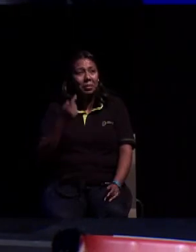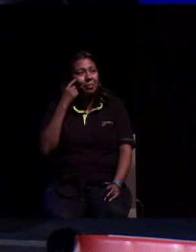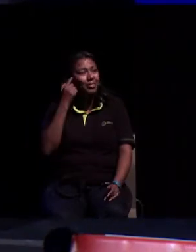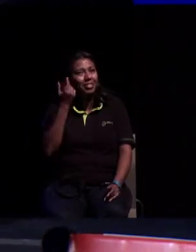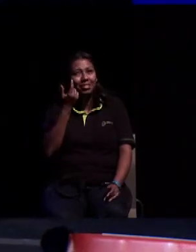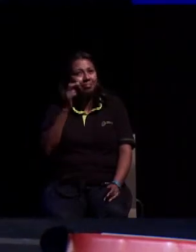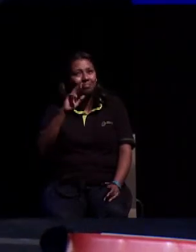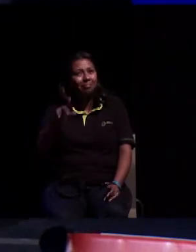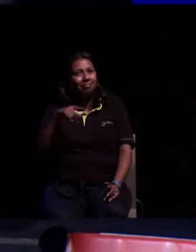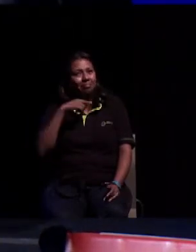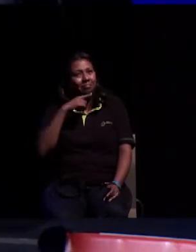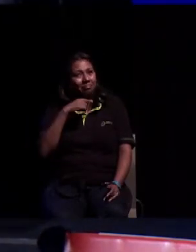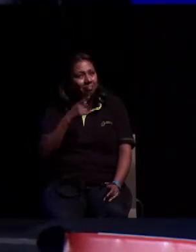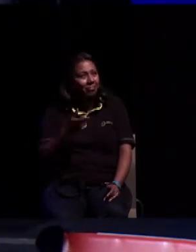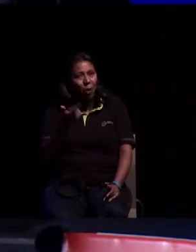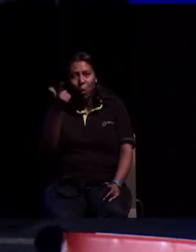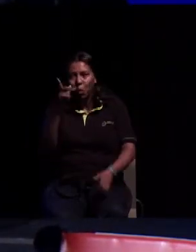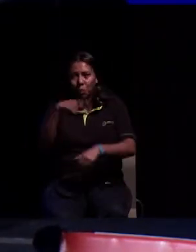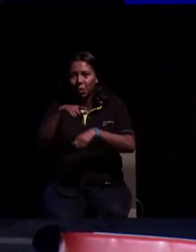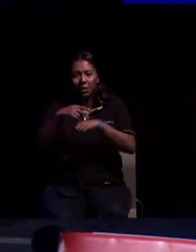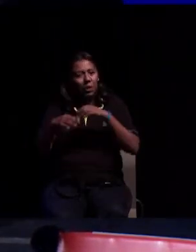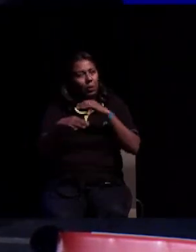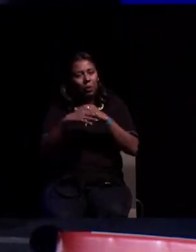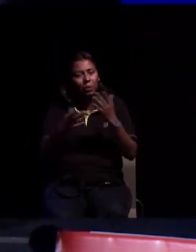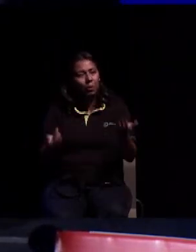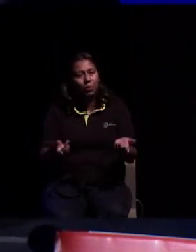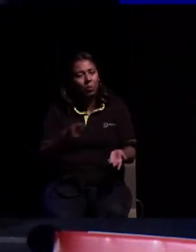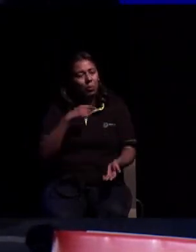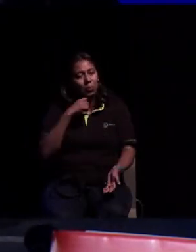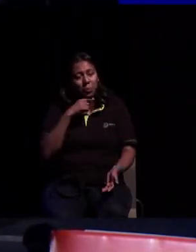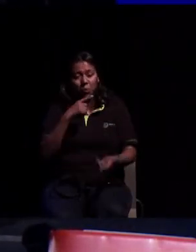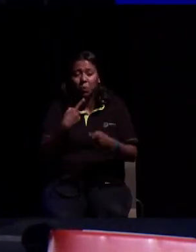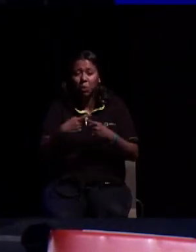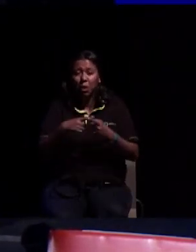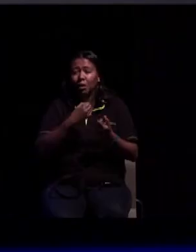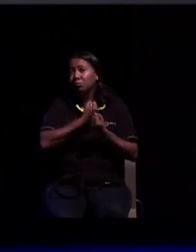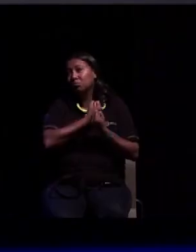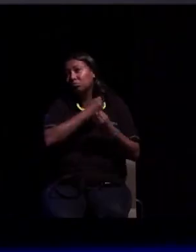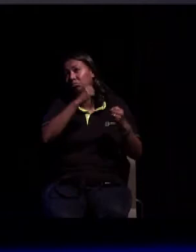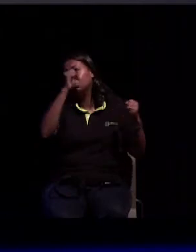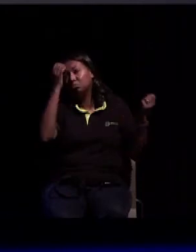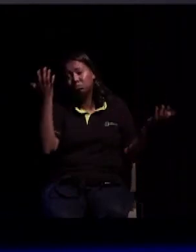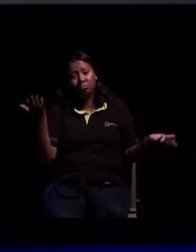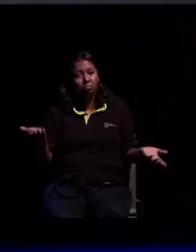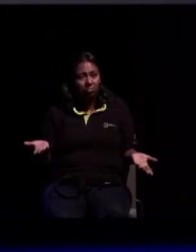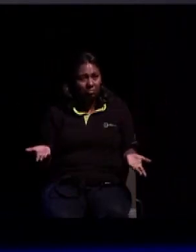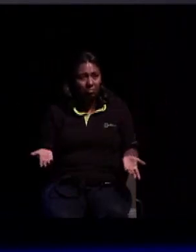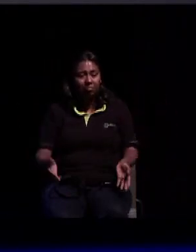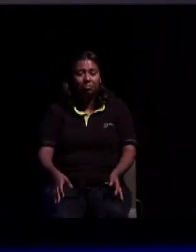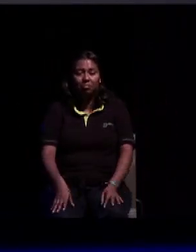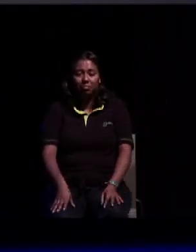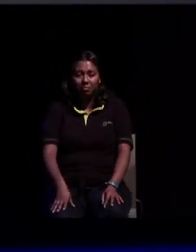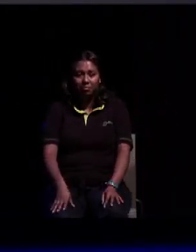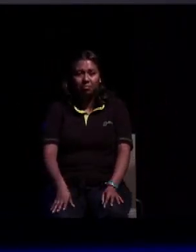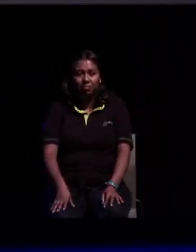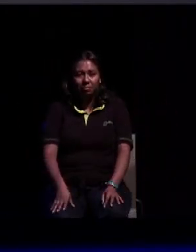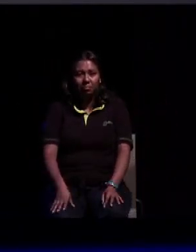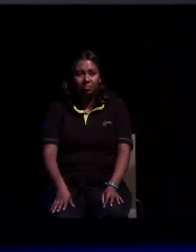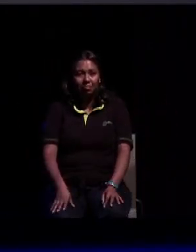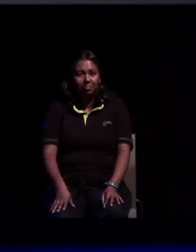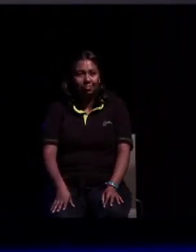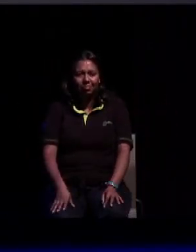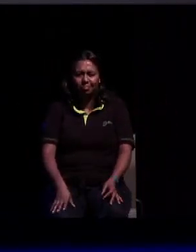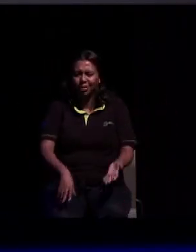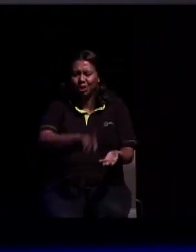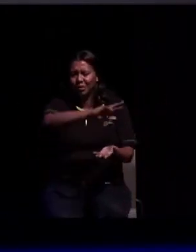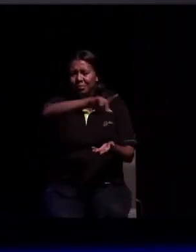sei, Estados Unidos, etc., né? Quer dizer, que possam ter, pelo tamanho e pela abrangência e pela diversidade,